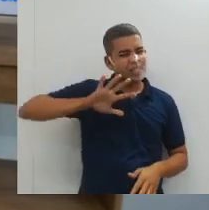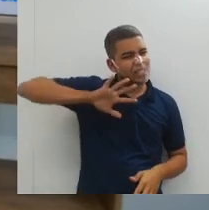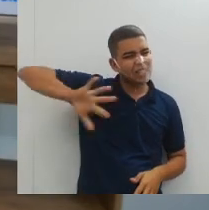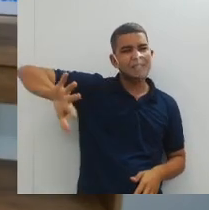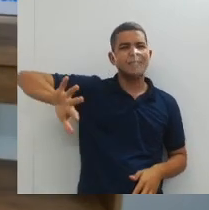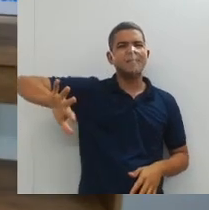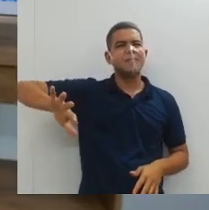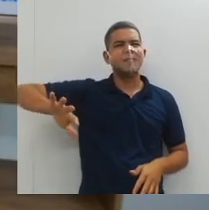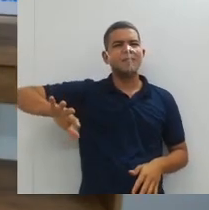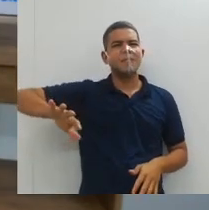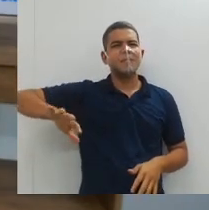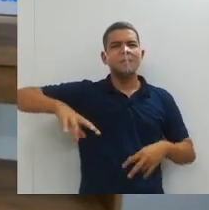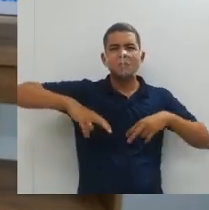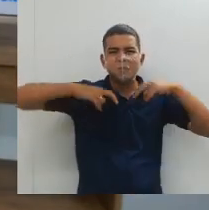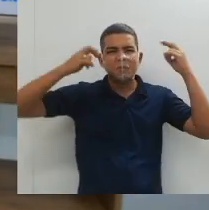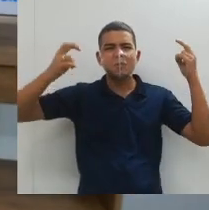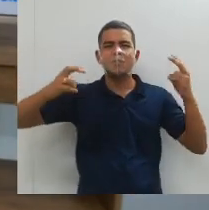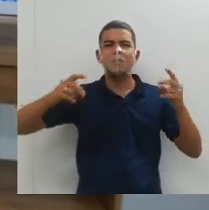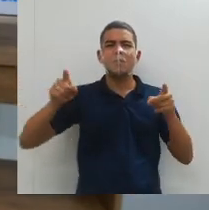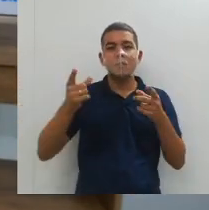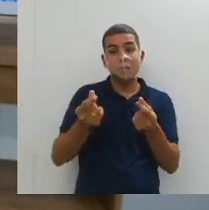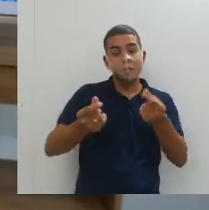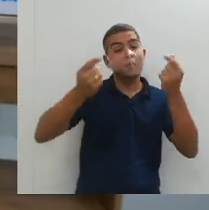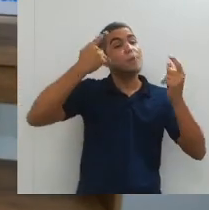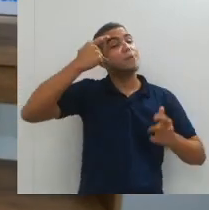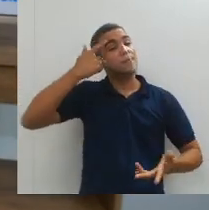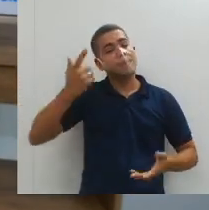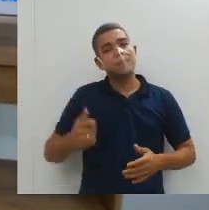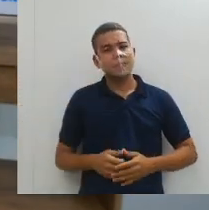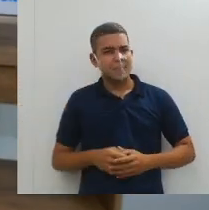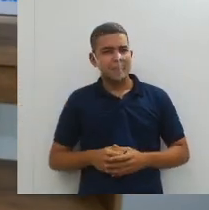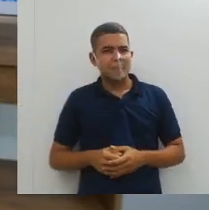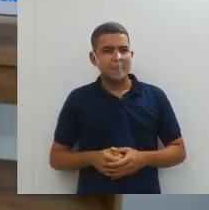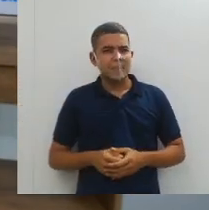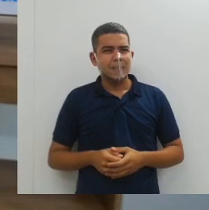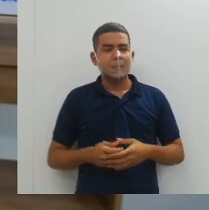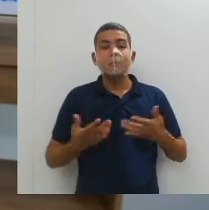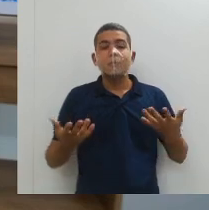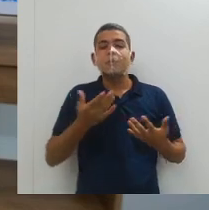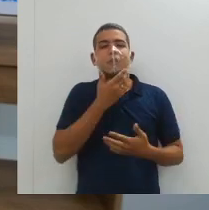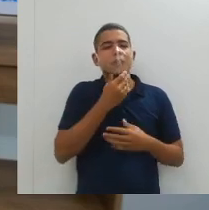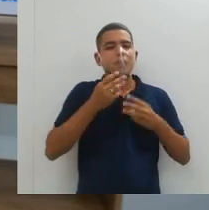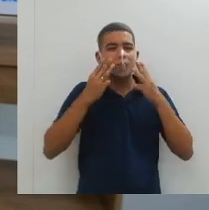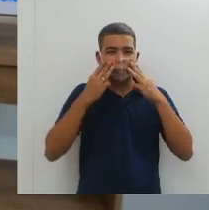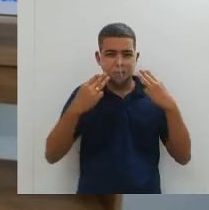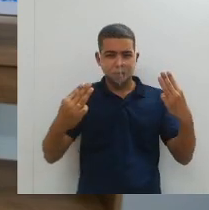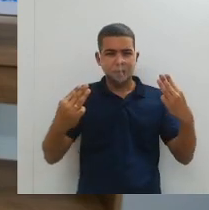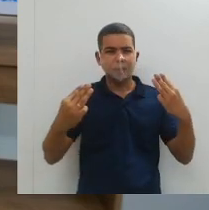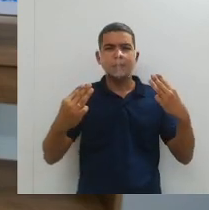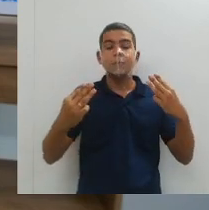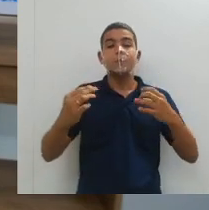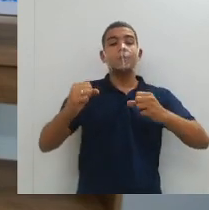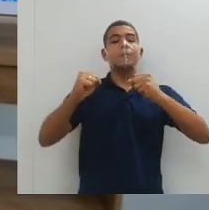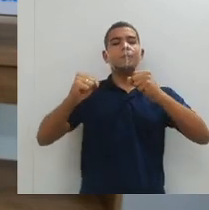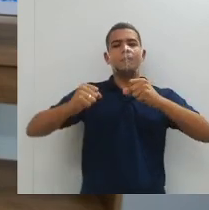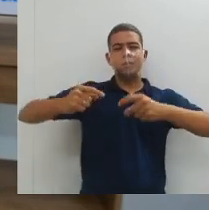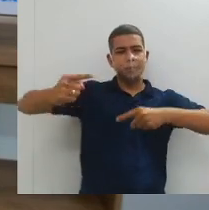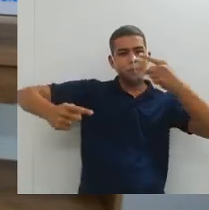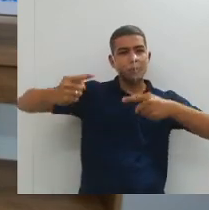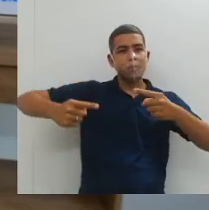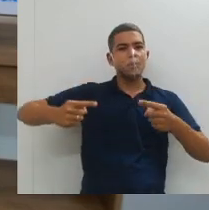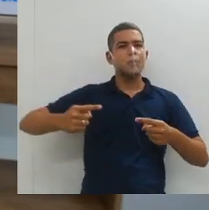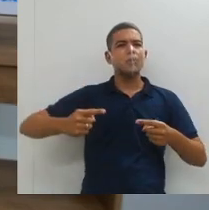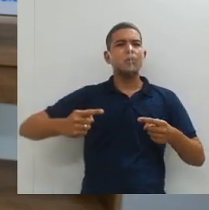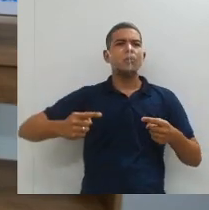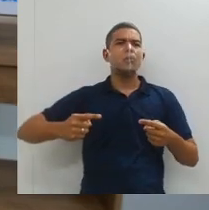covardes, ávidos de lucro, tá certo? Então, para Maquiavel, o poder político,